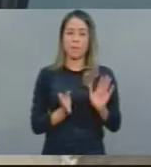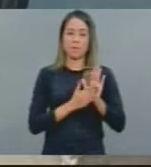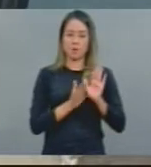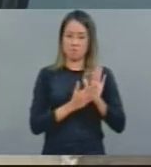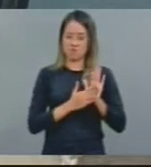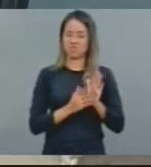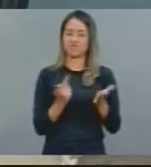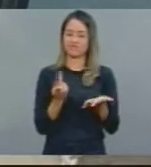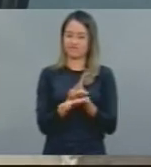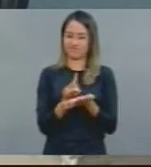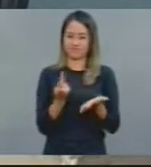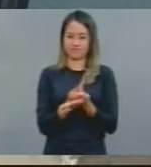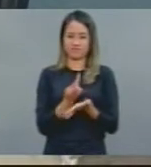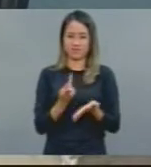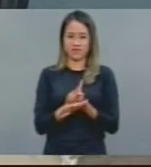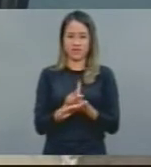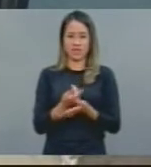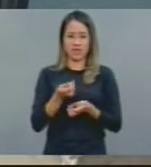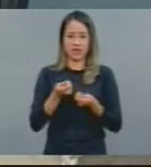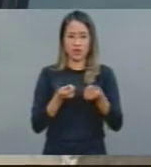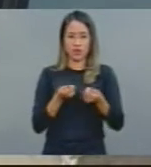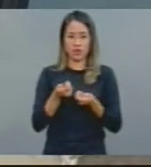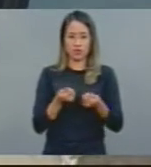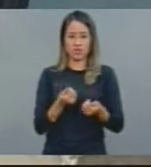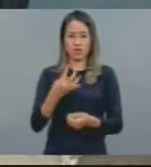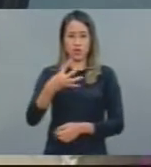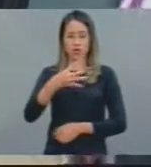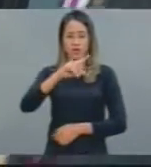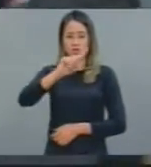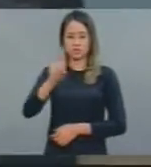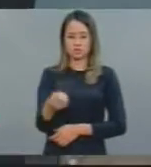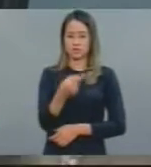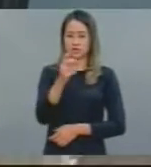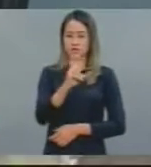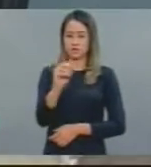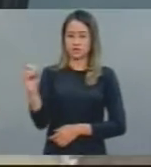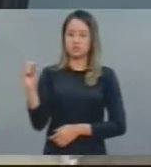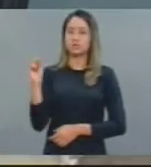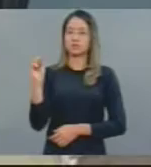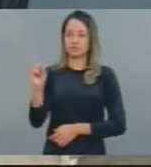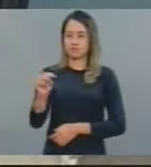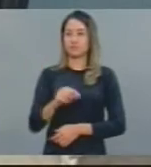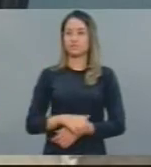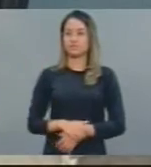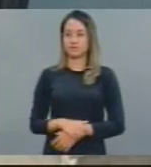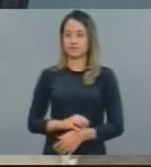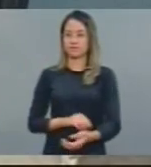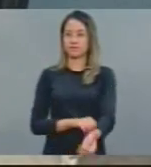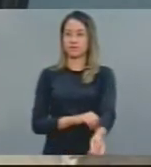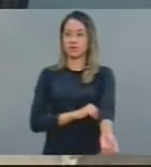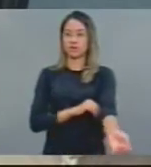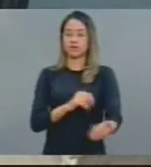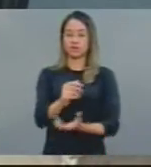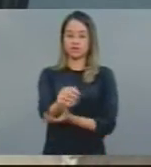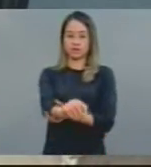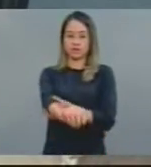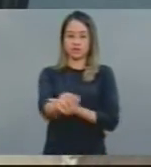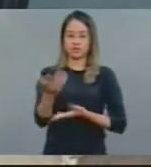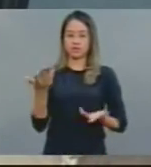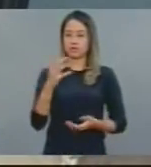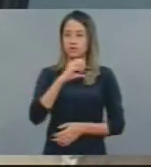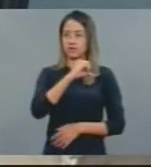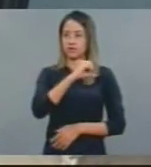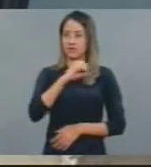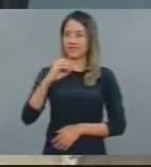casa. Para economizar apenas 4,5 milhões, fazer sofrer, como falou aqui o deputado Renato Roseno, aquele servidor que ganha até